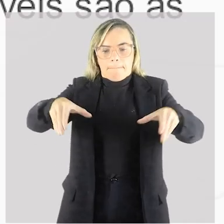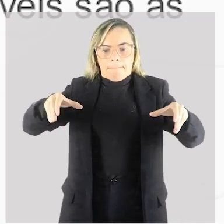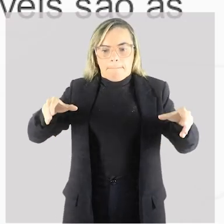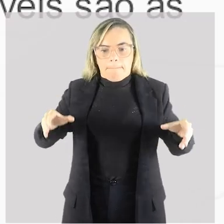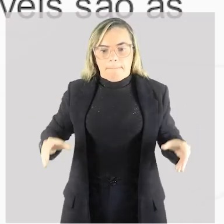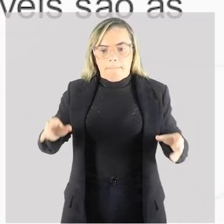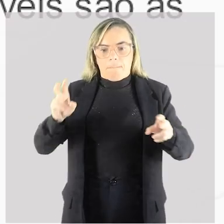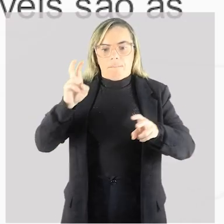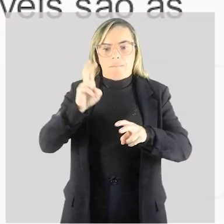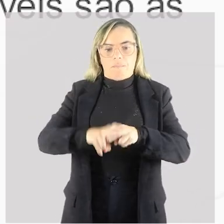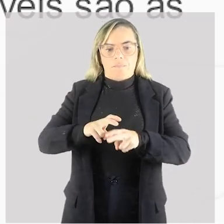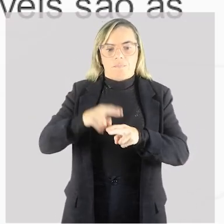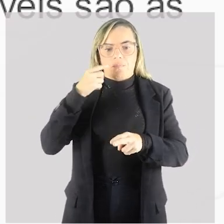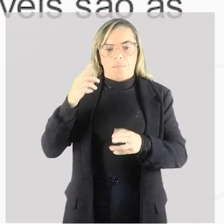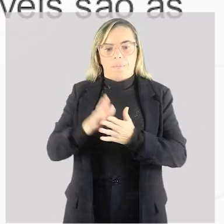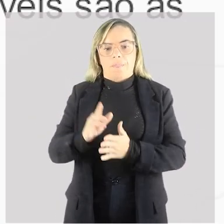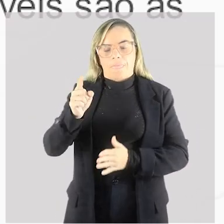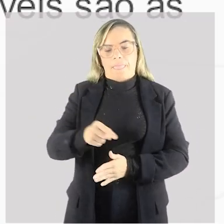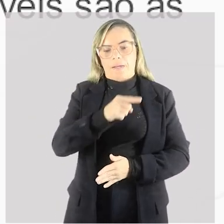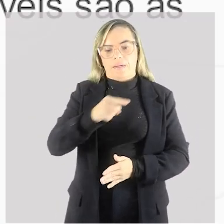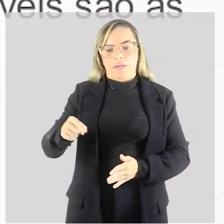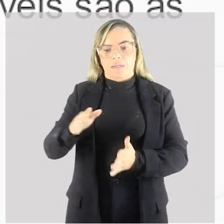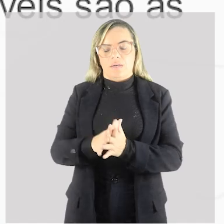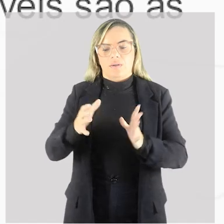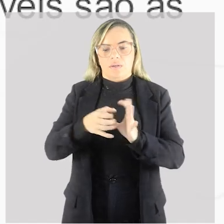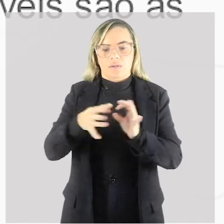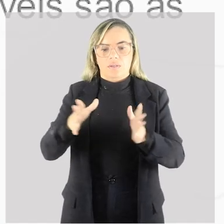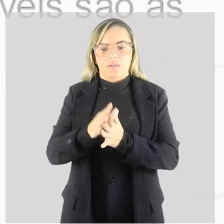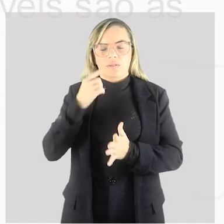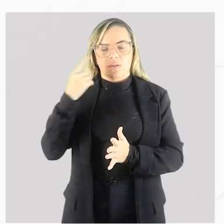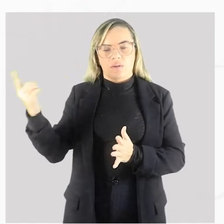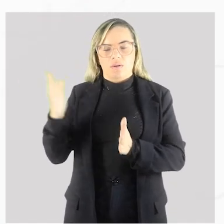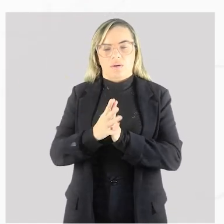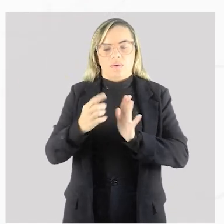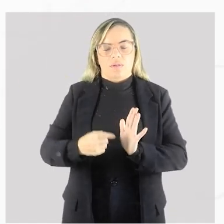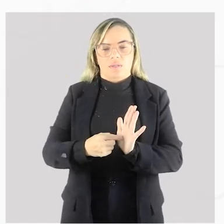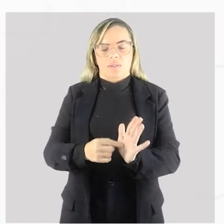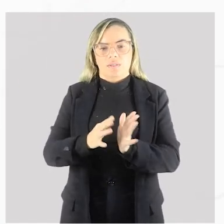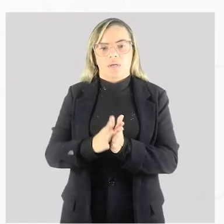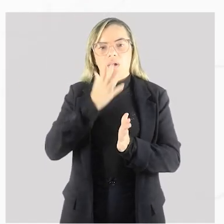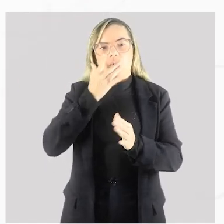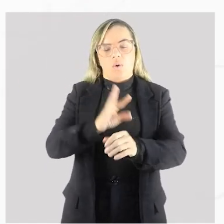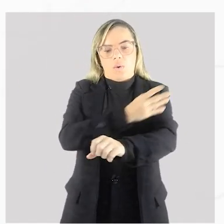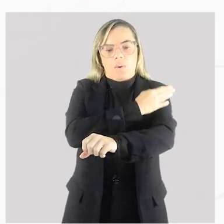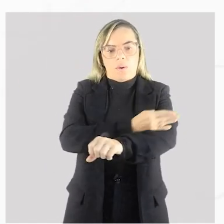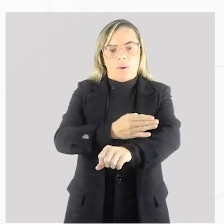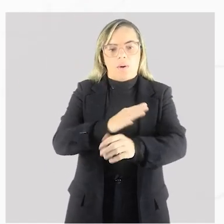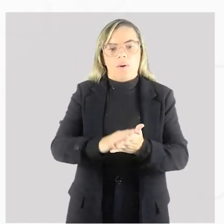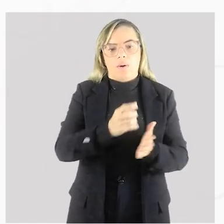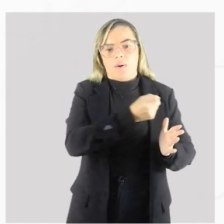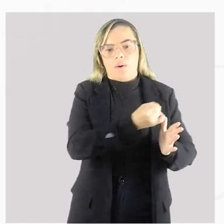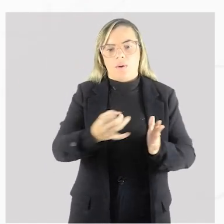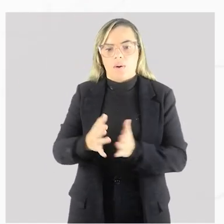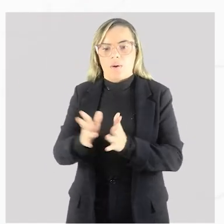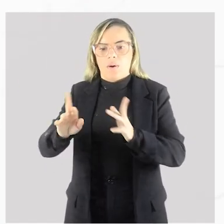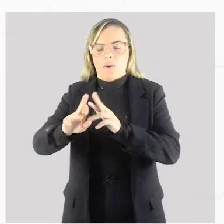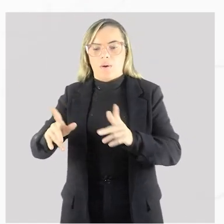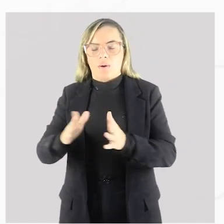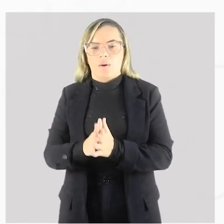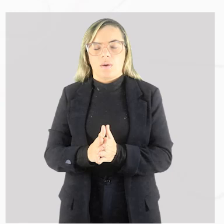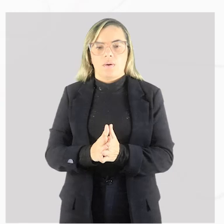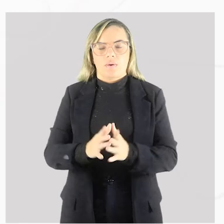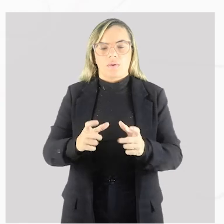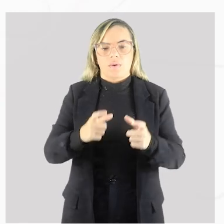poltronas disponíveis são as mostradas em branco. O número de formas distintas que se pode